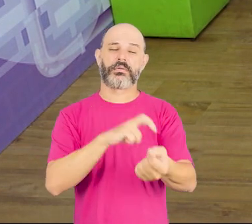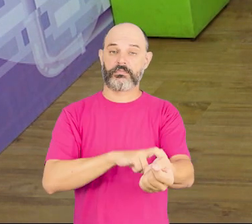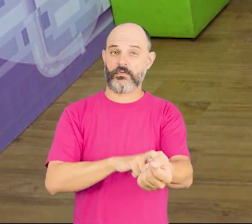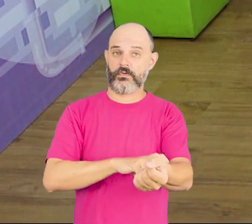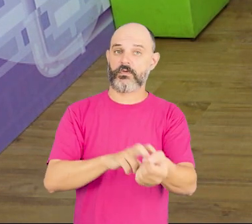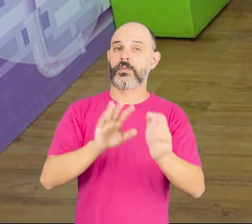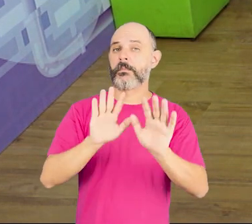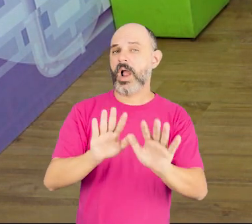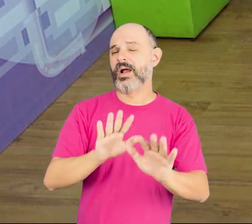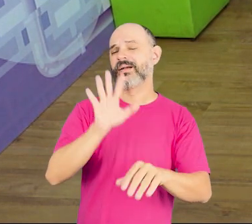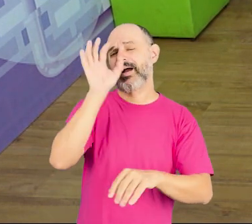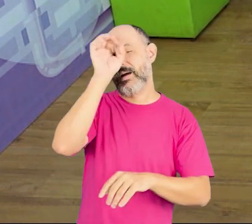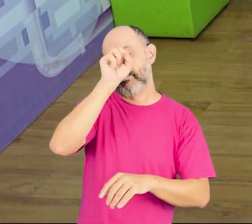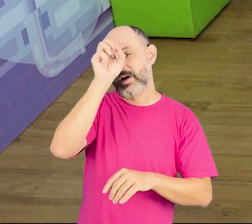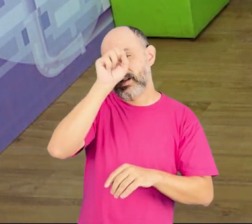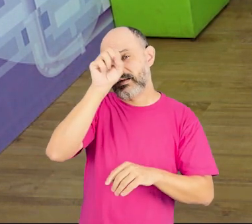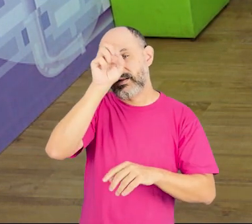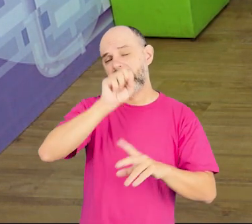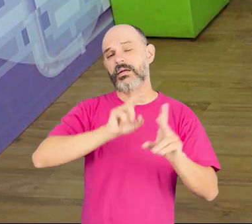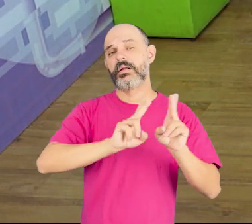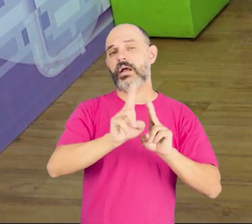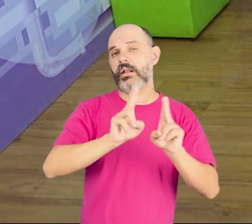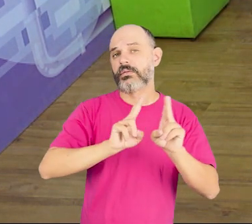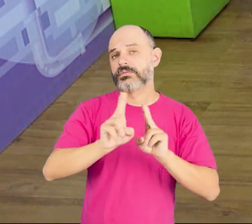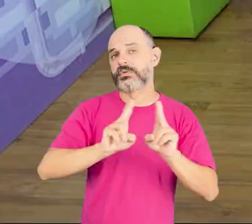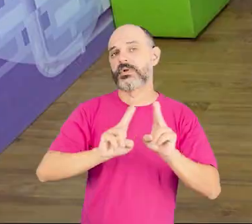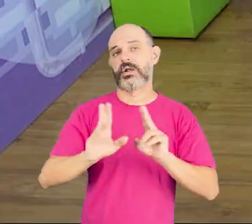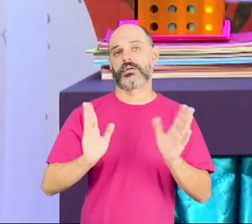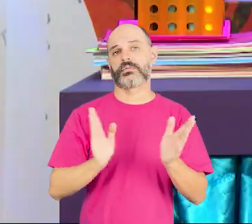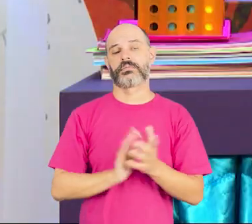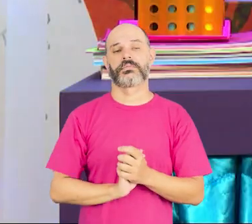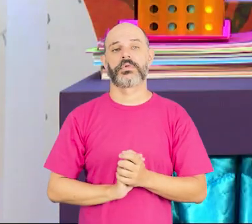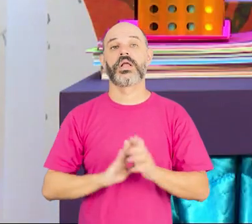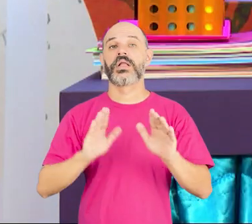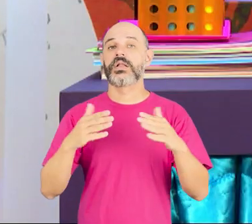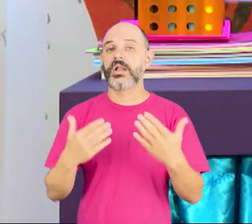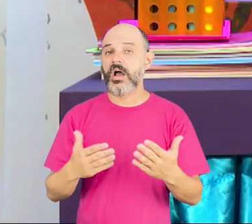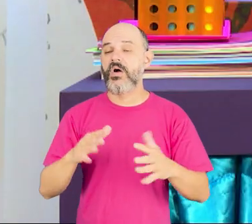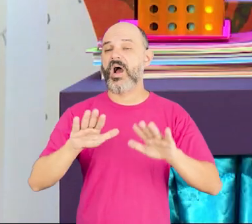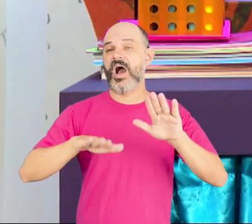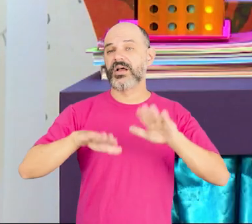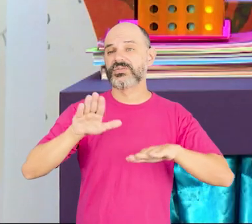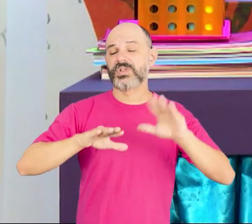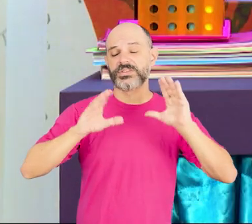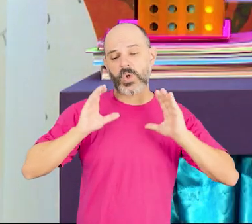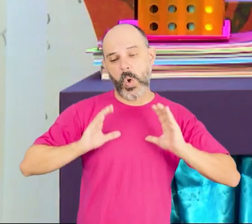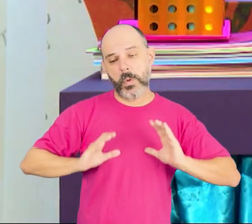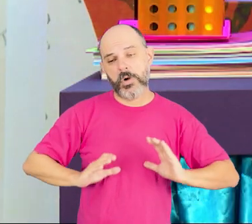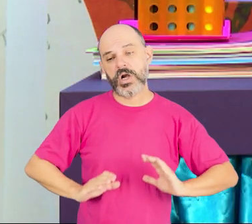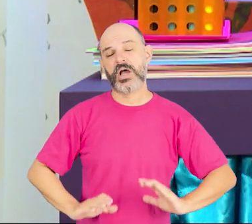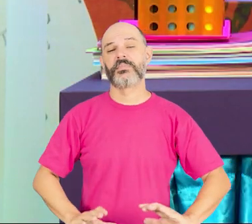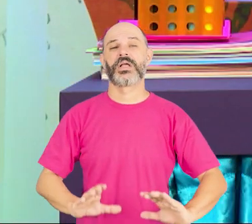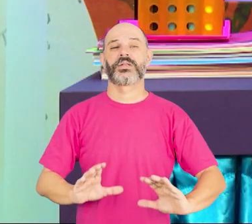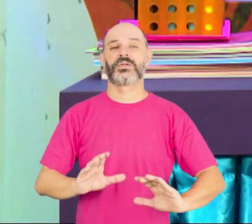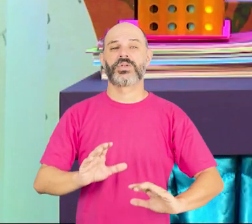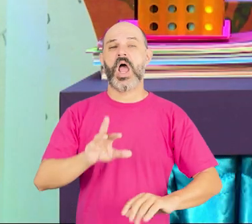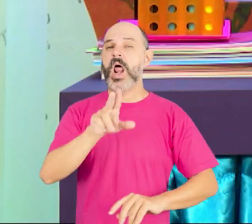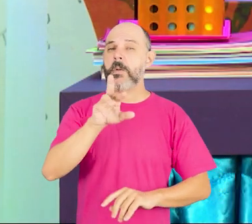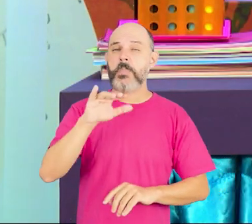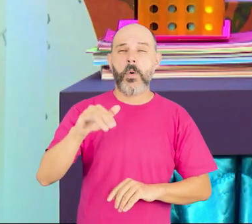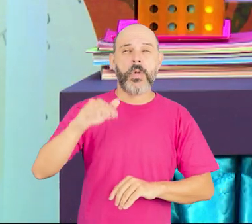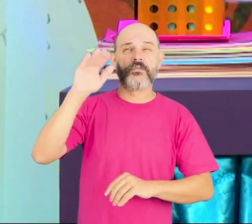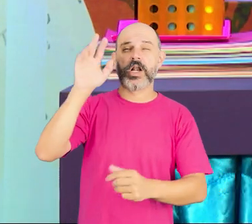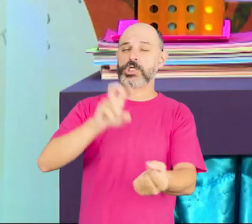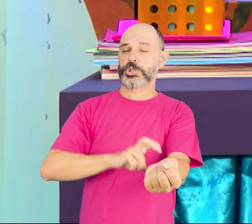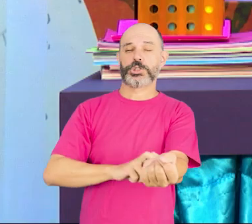gente, mas é porque eles estão aprendendo ainda a se relacionar. E aí, tem comportamentos que irritam os irmãos